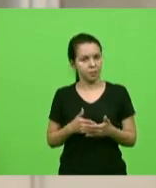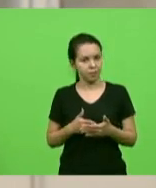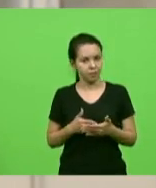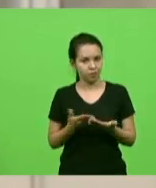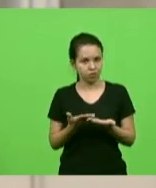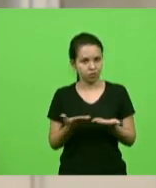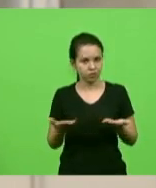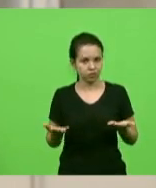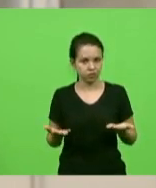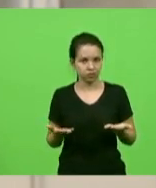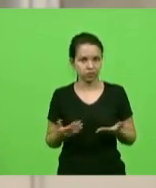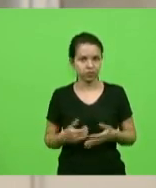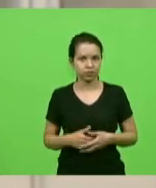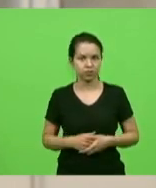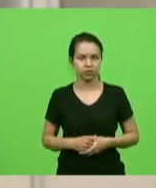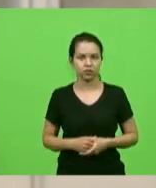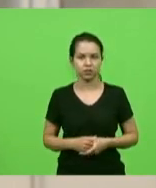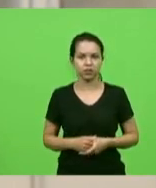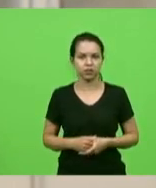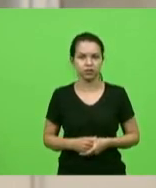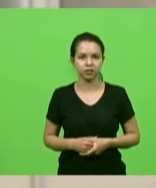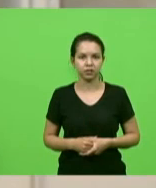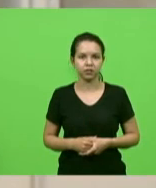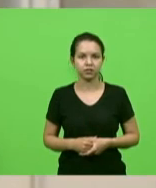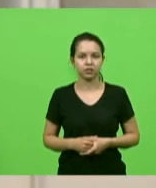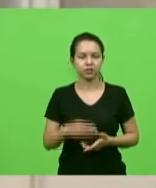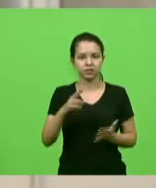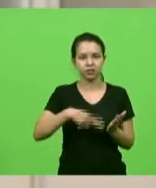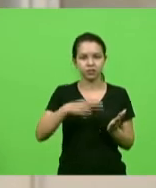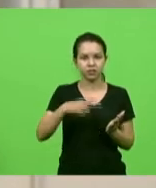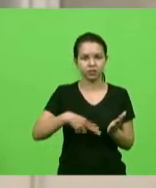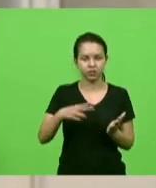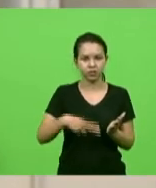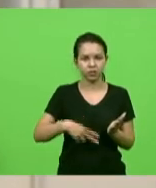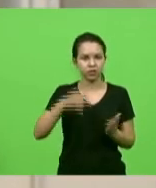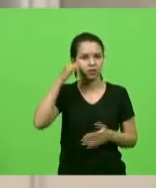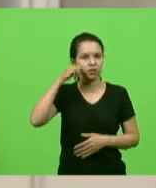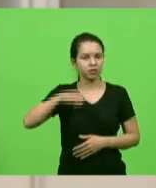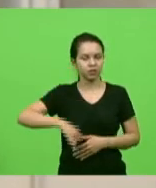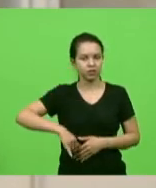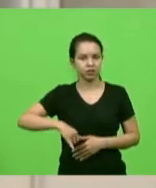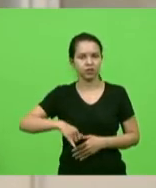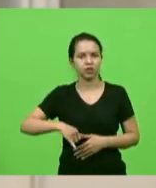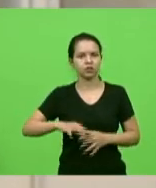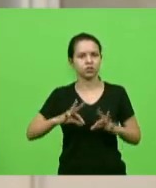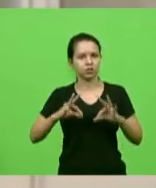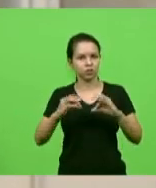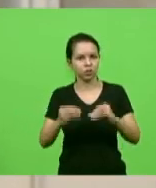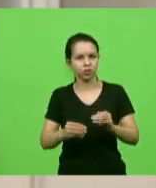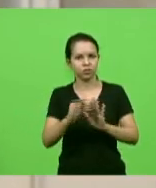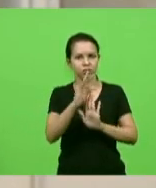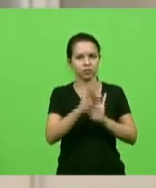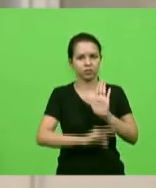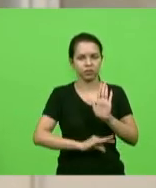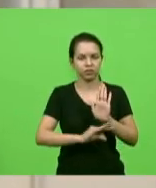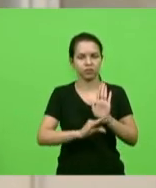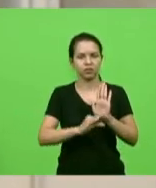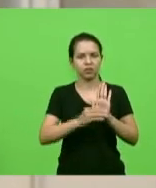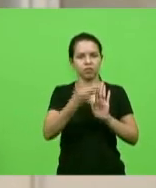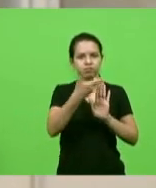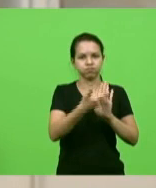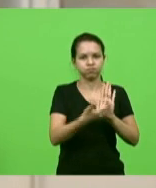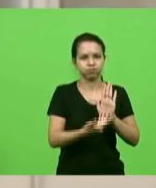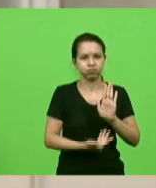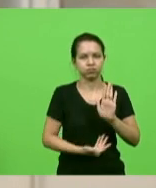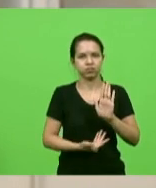deste Depois dessa essa leitura Que por sinal é todo esse texto todo esse material